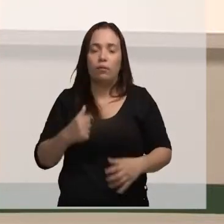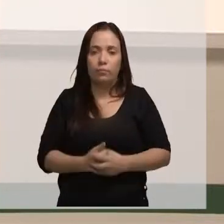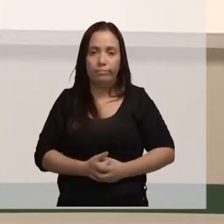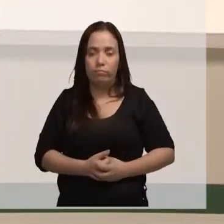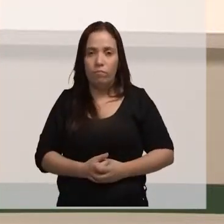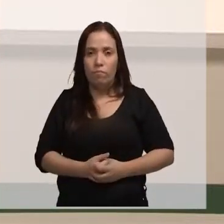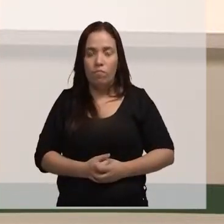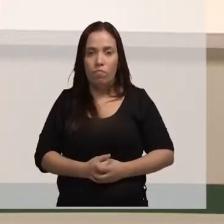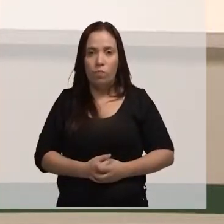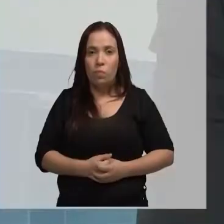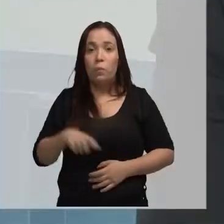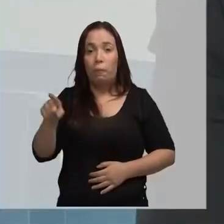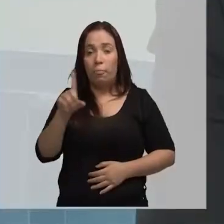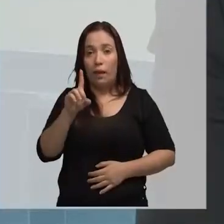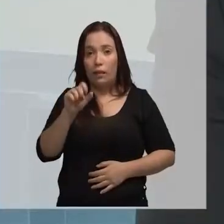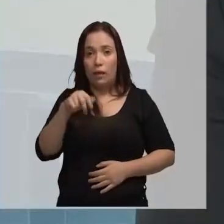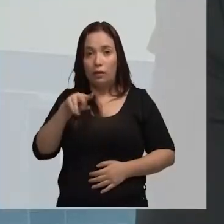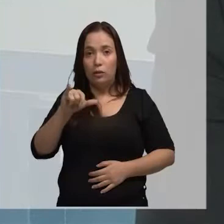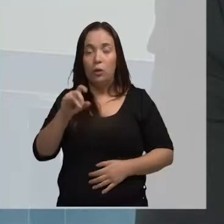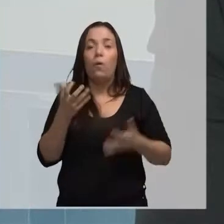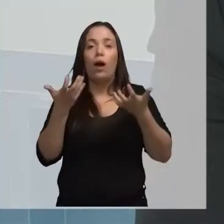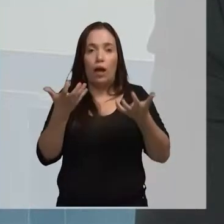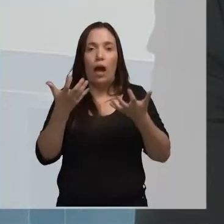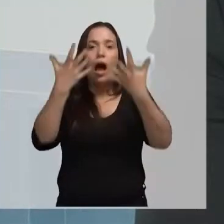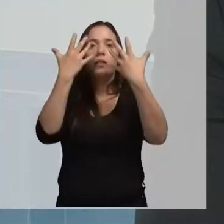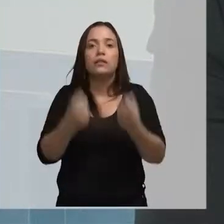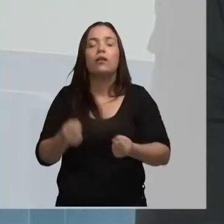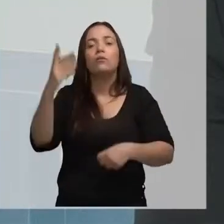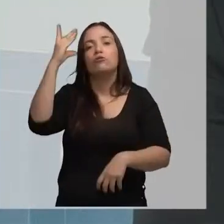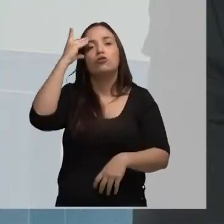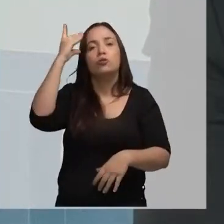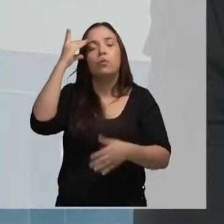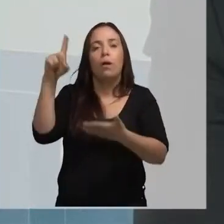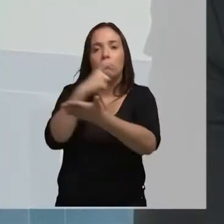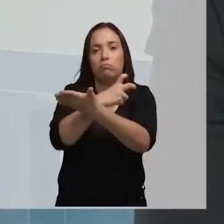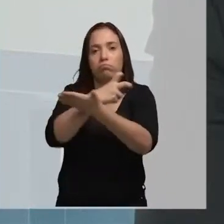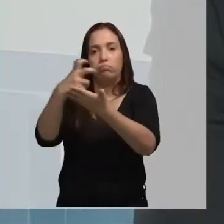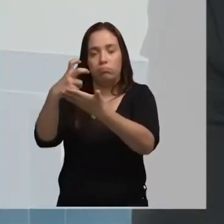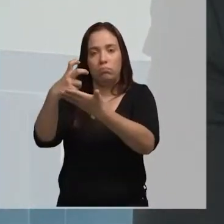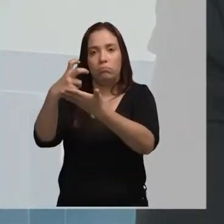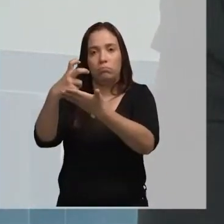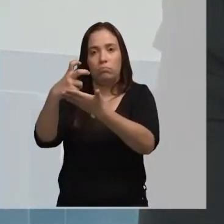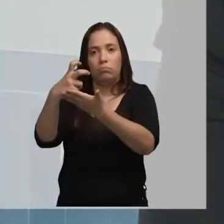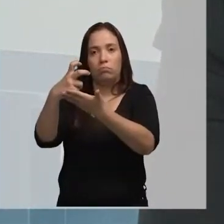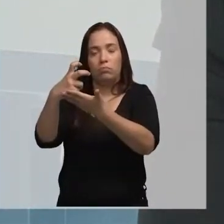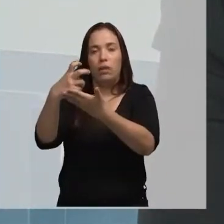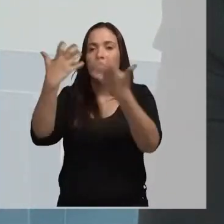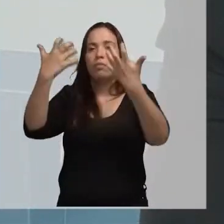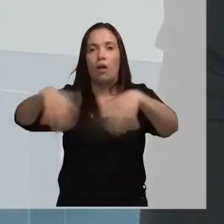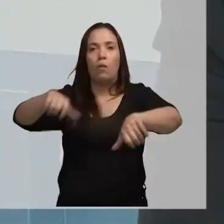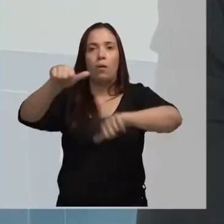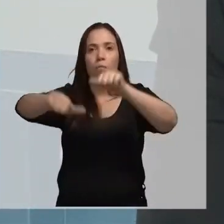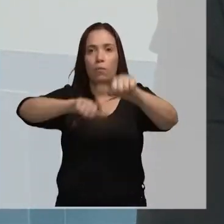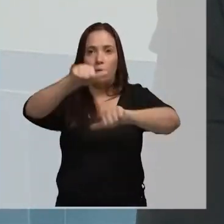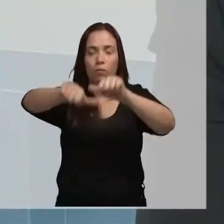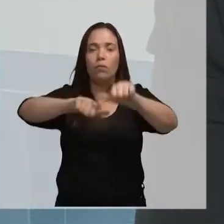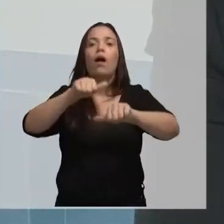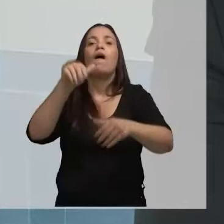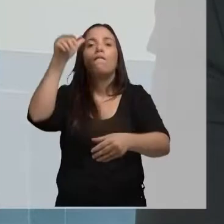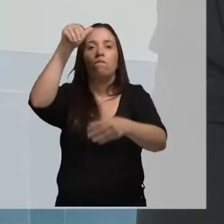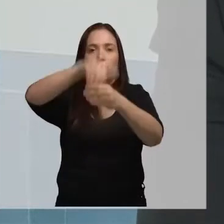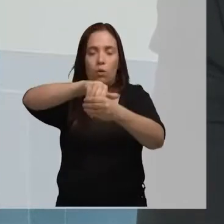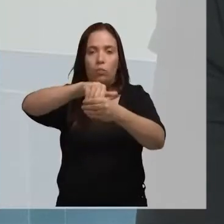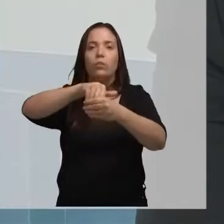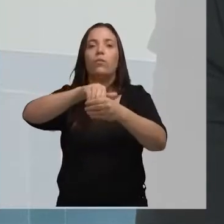Porque ele deu apoio ao impeachment e não quis mudar de posição. E foi até o fim